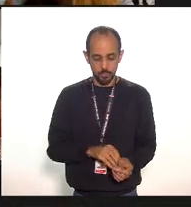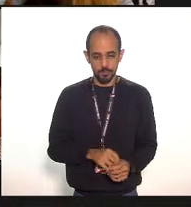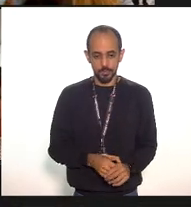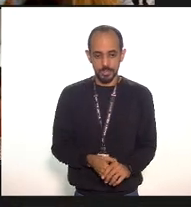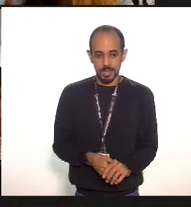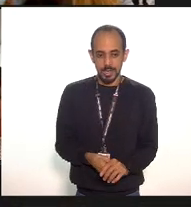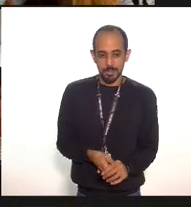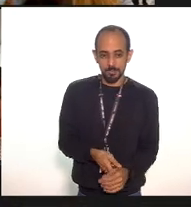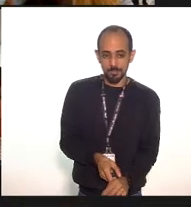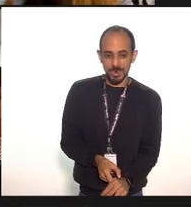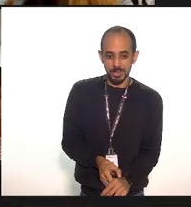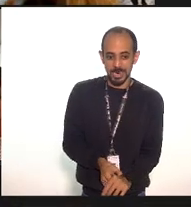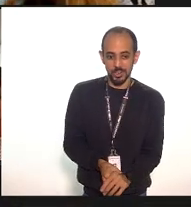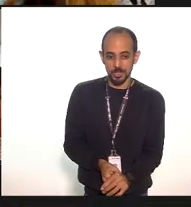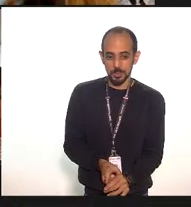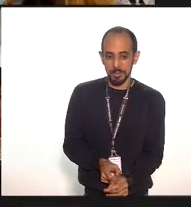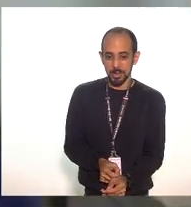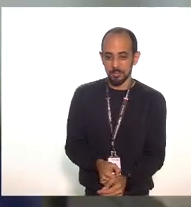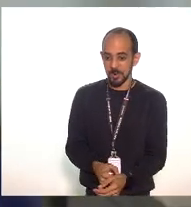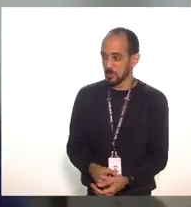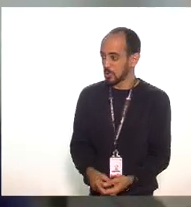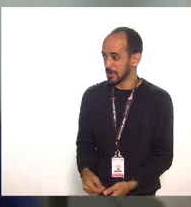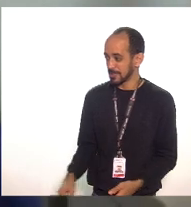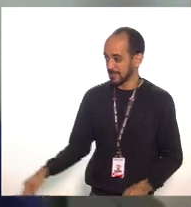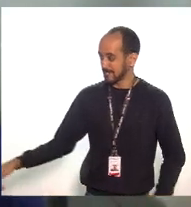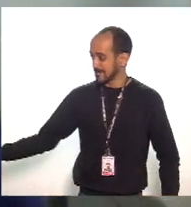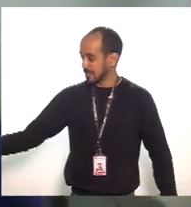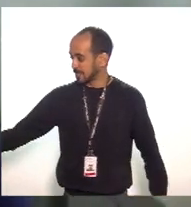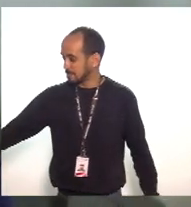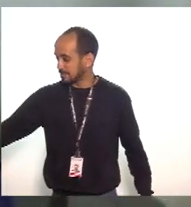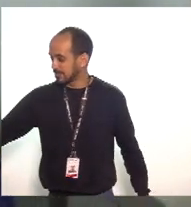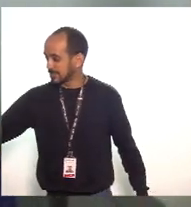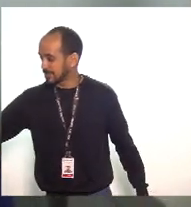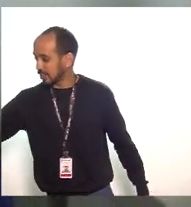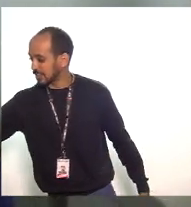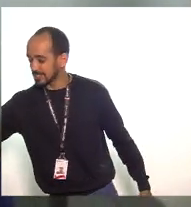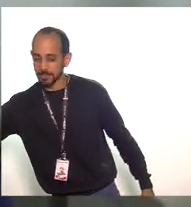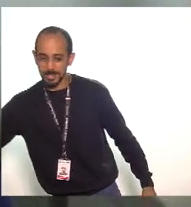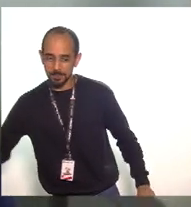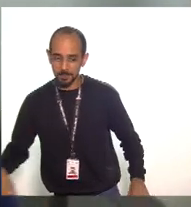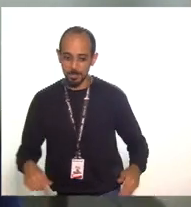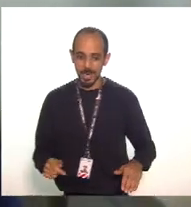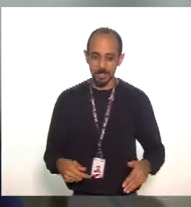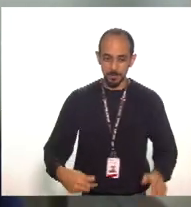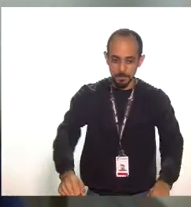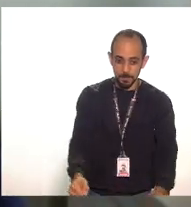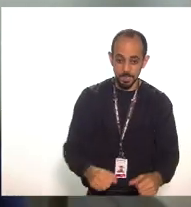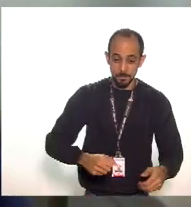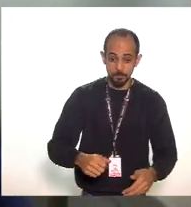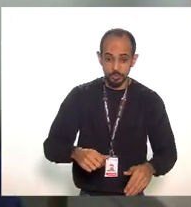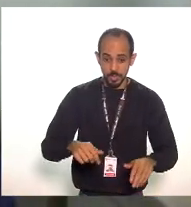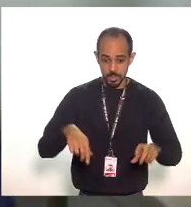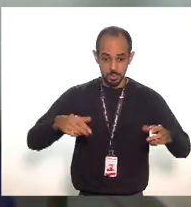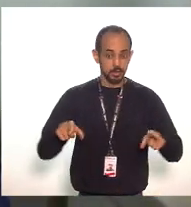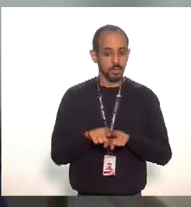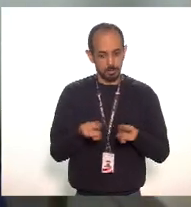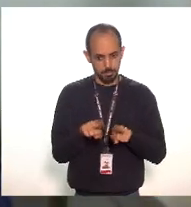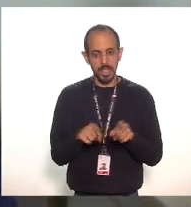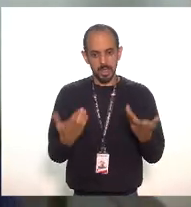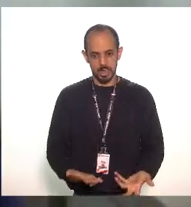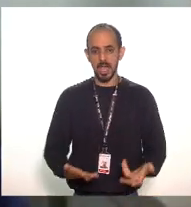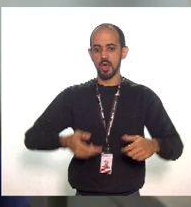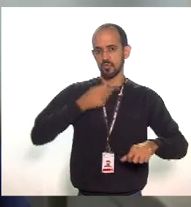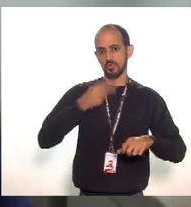presidente senhoras e senhores Deputados eu também vou dividir o tema